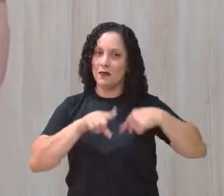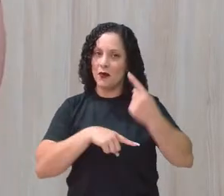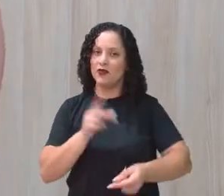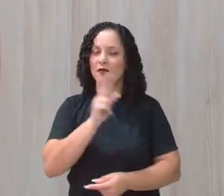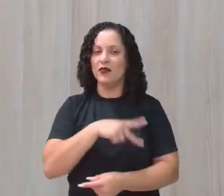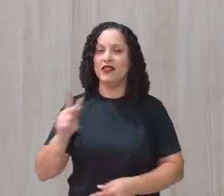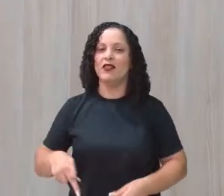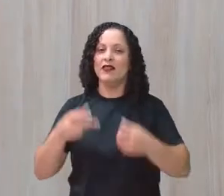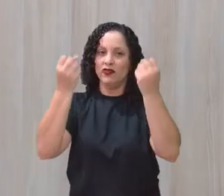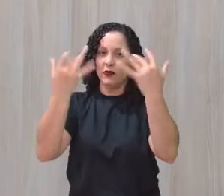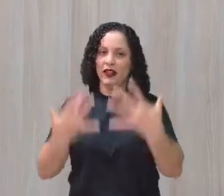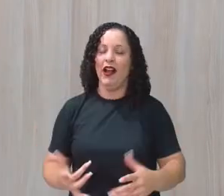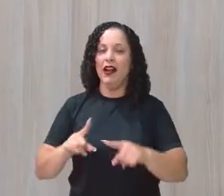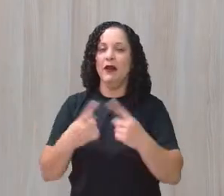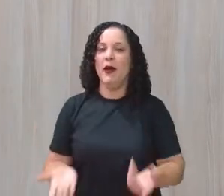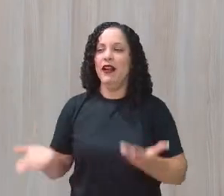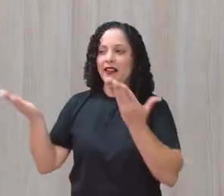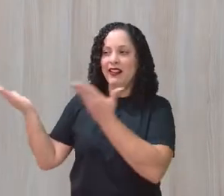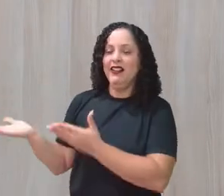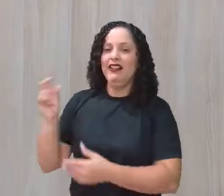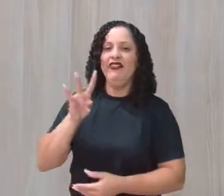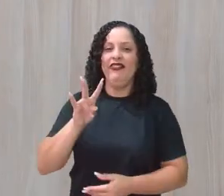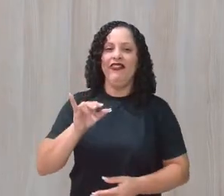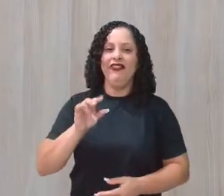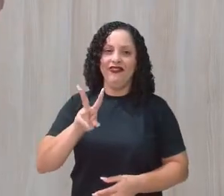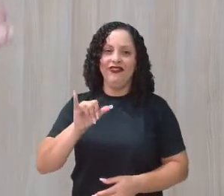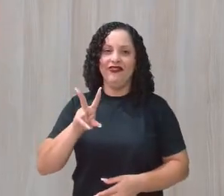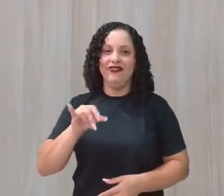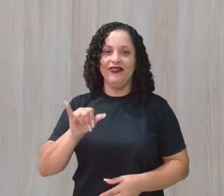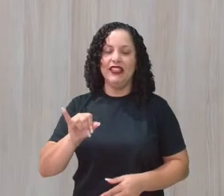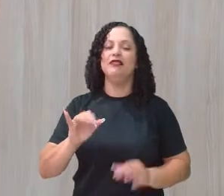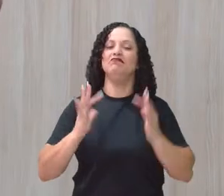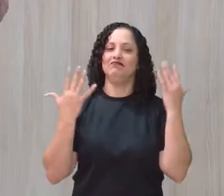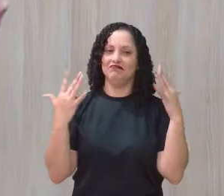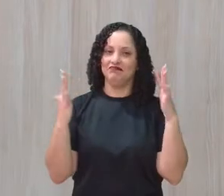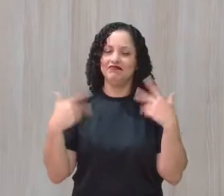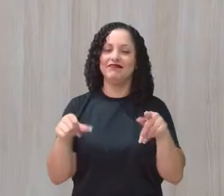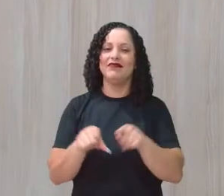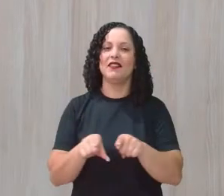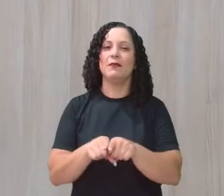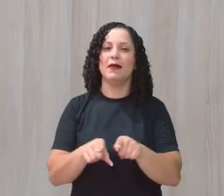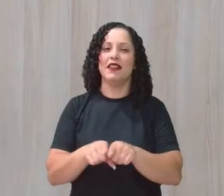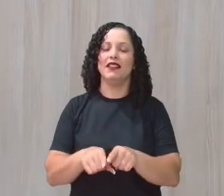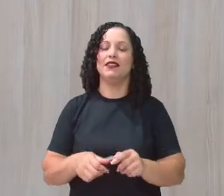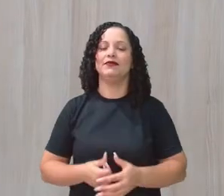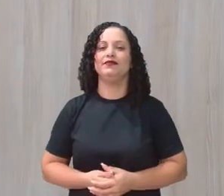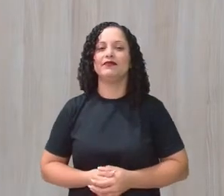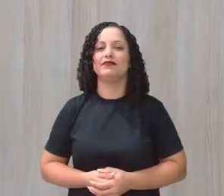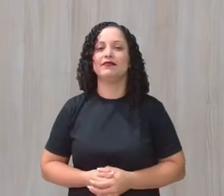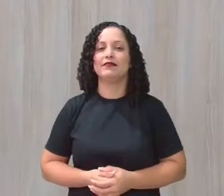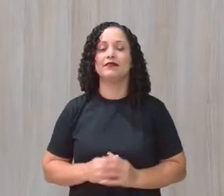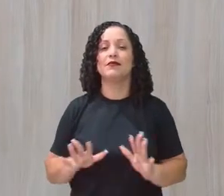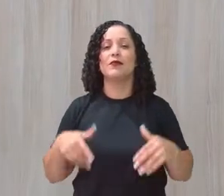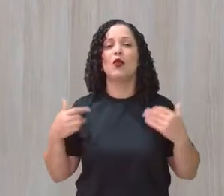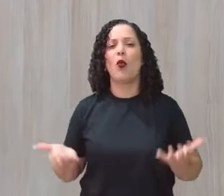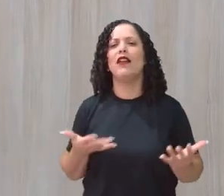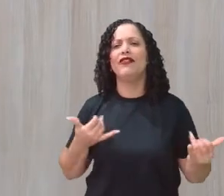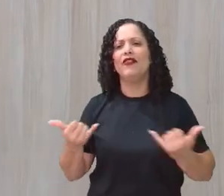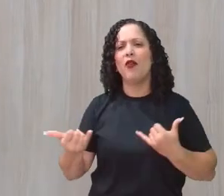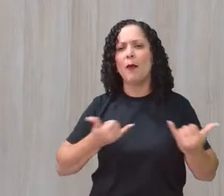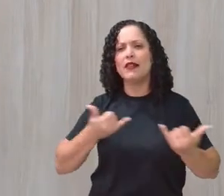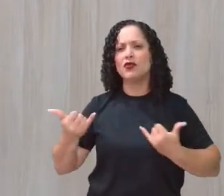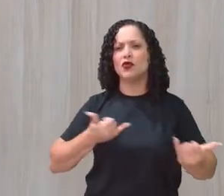professora Vivi agora deu um show na aula de biologia, ciência. Quais as informações nas